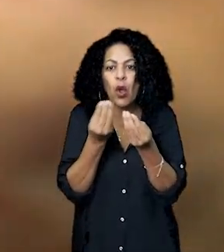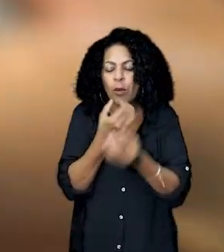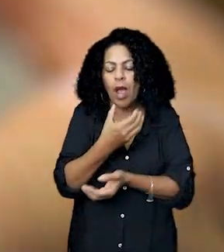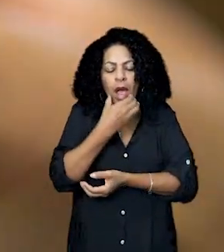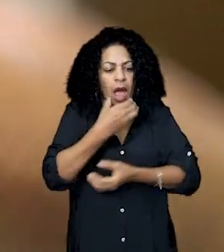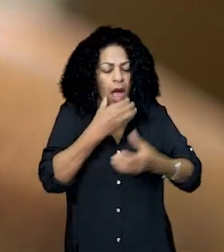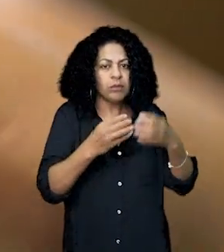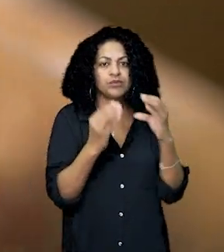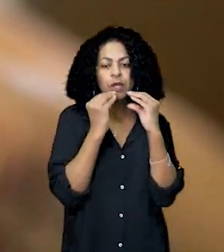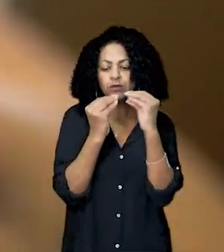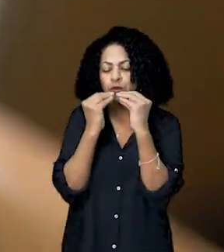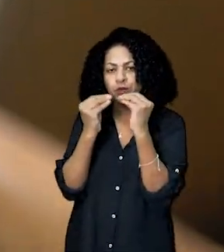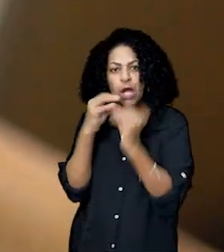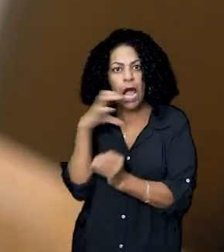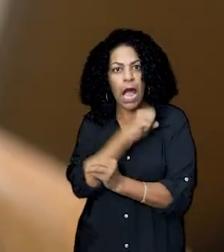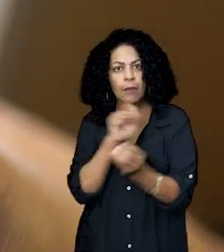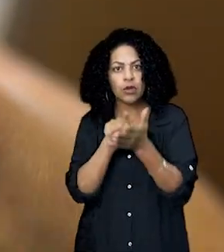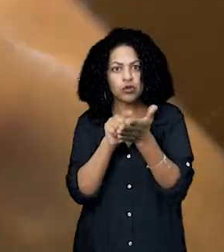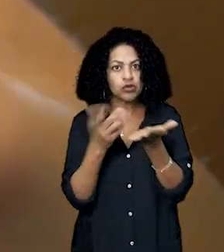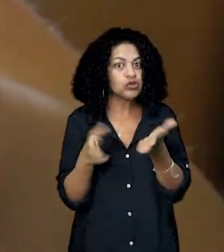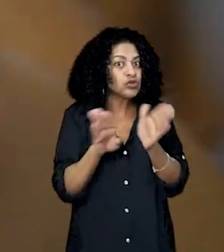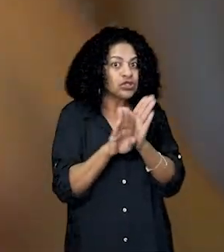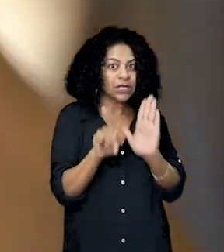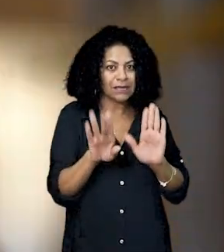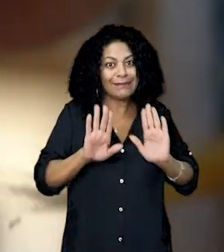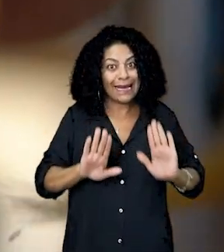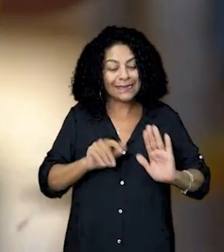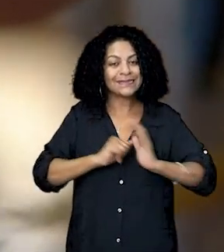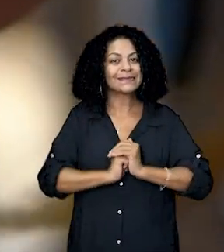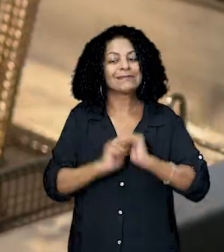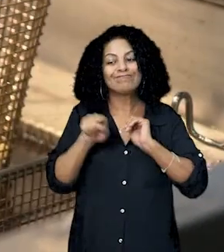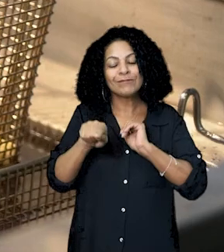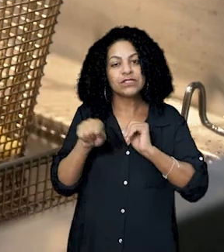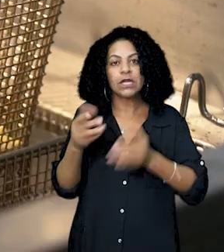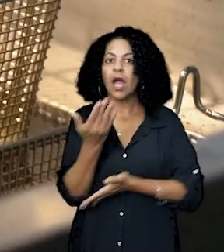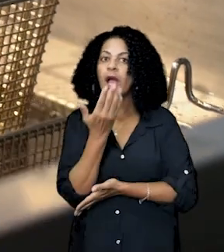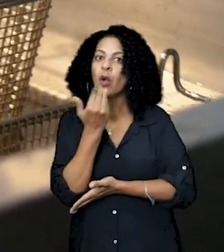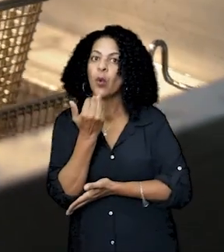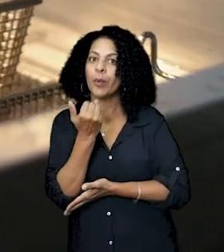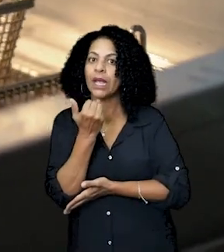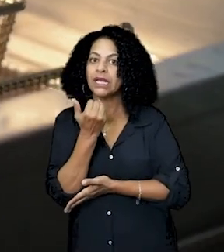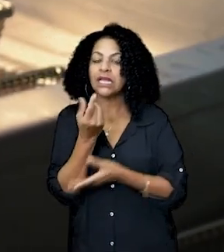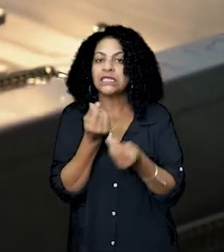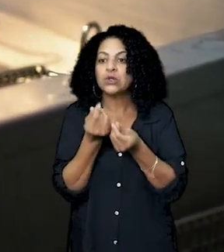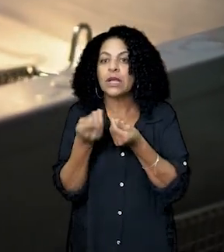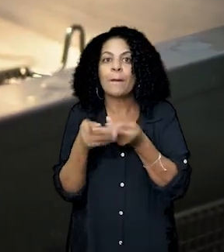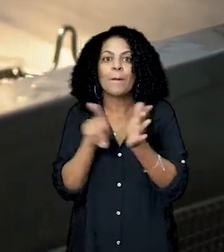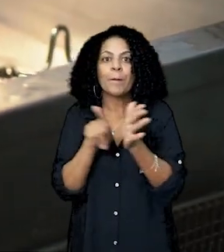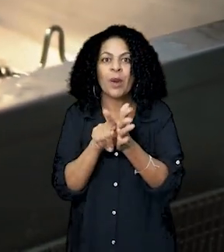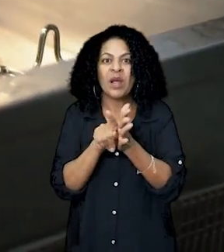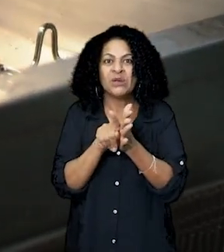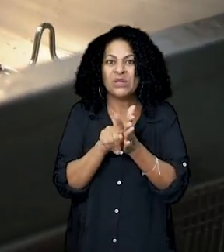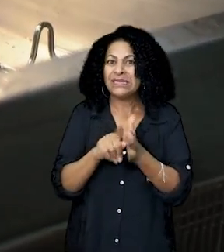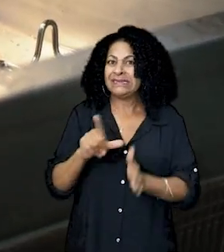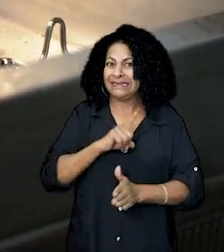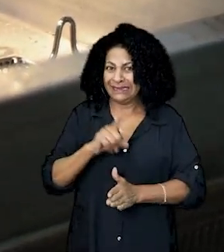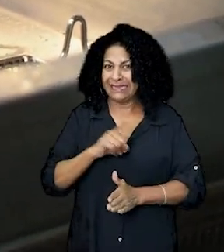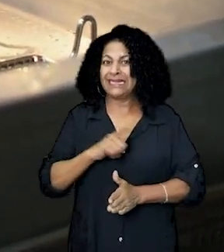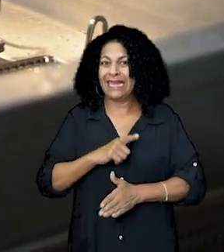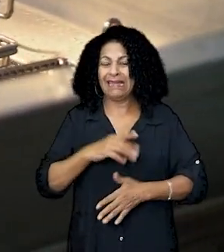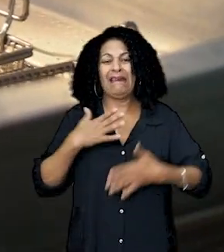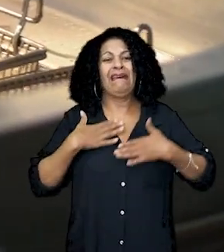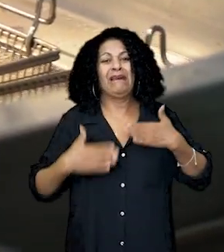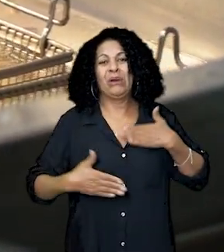comer um fast food que chega rápido, enfim. Então, esse tipo de alimento que é muito rico em carboidrato, ela vai ter